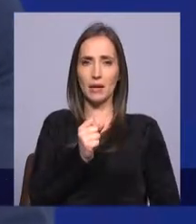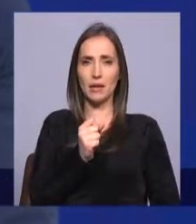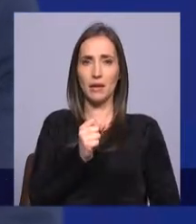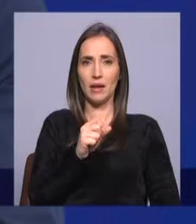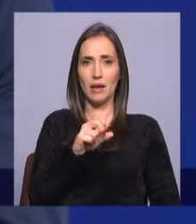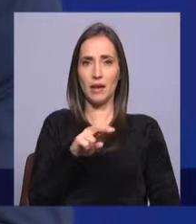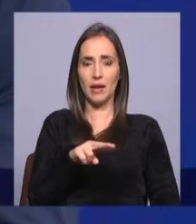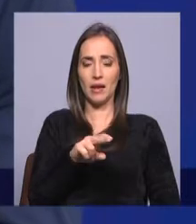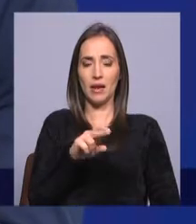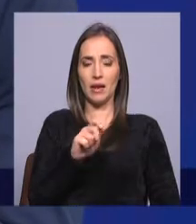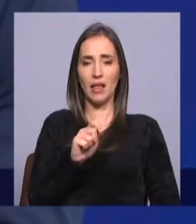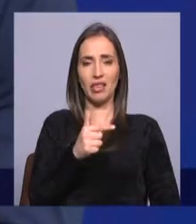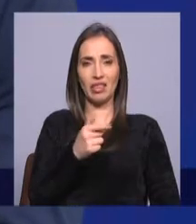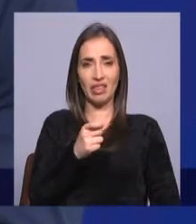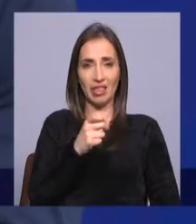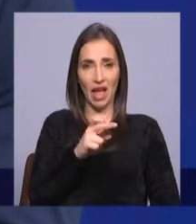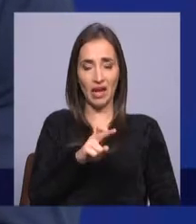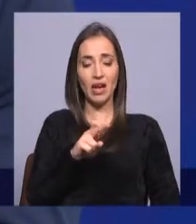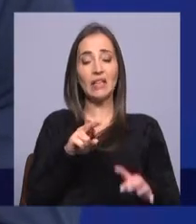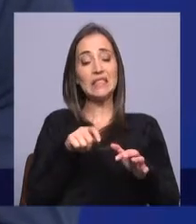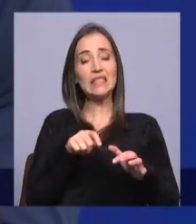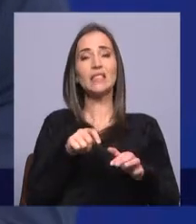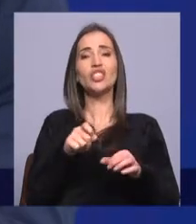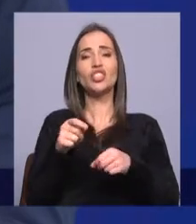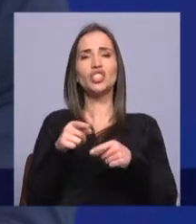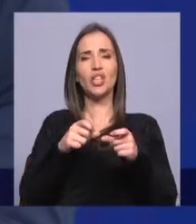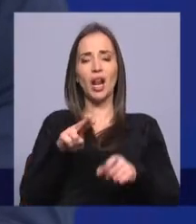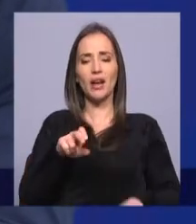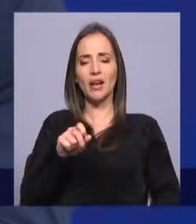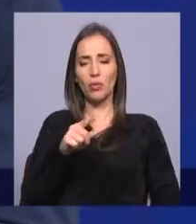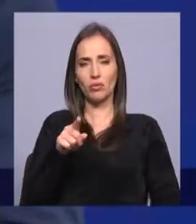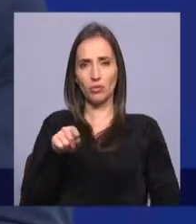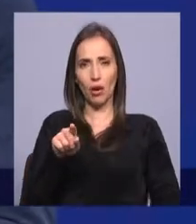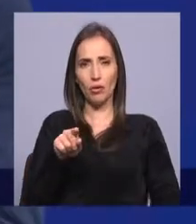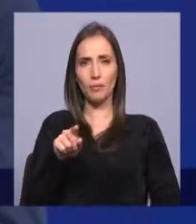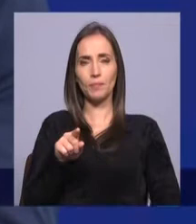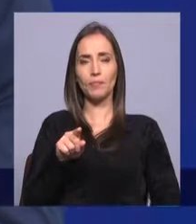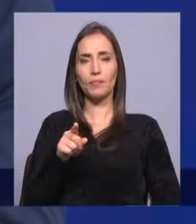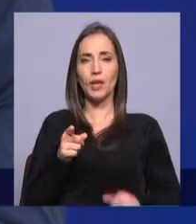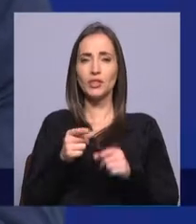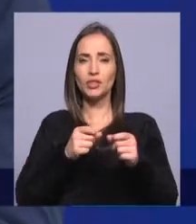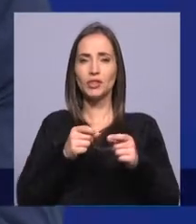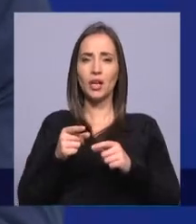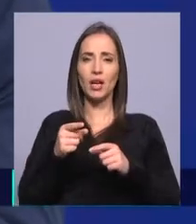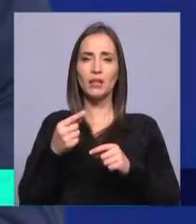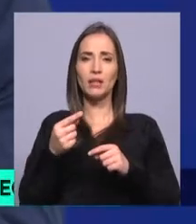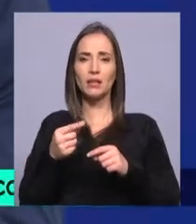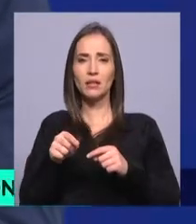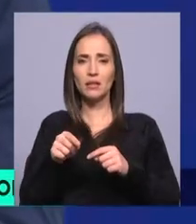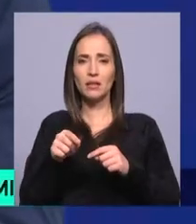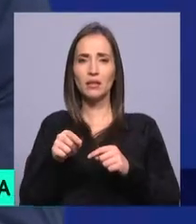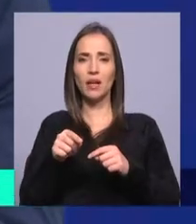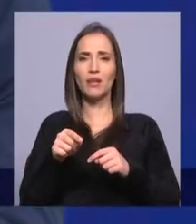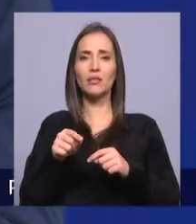tem. A magnetar é uma estrela de neutrões, ou seja, uma estrela que tem apenas, olha, cerca de 20 km